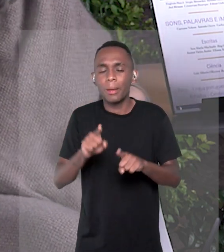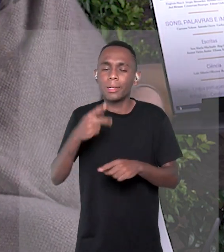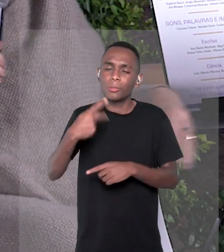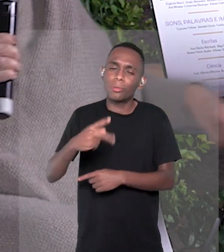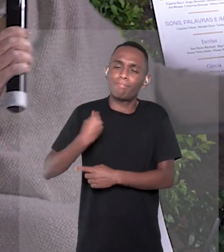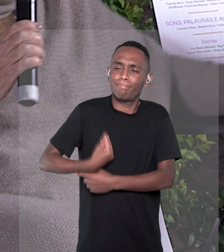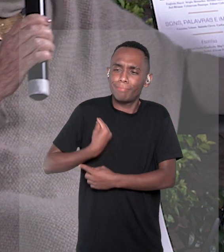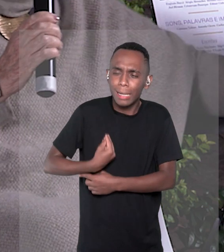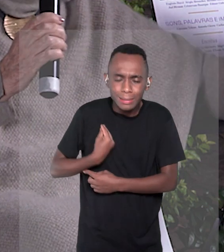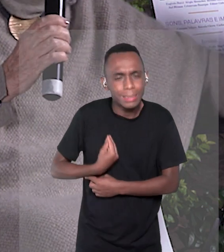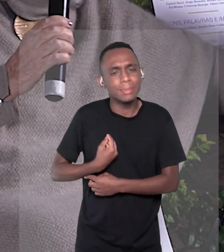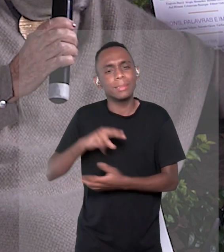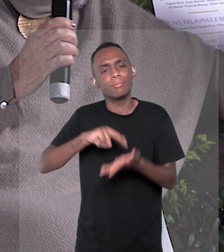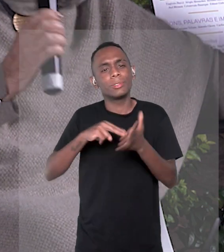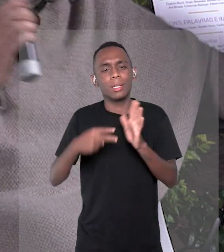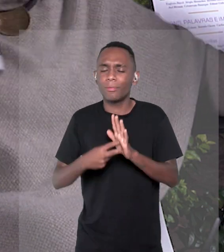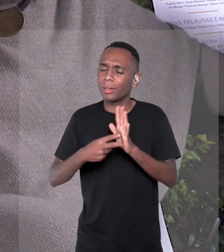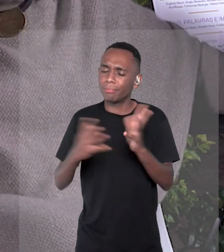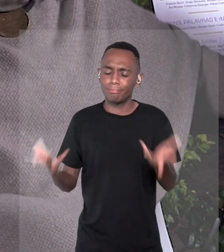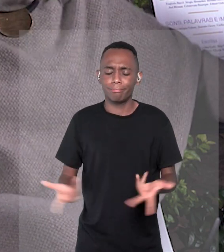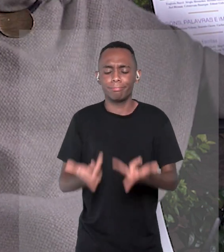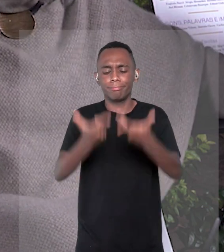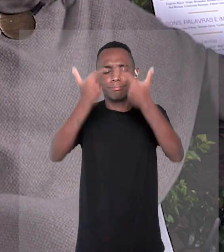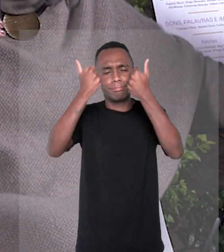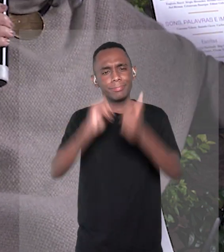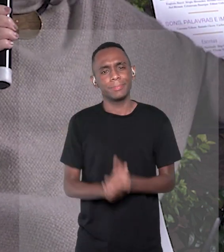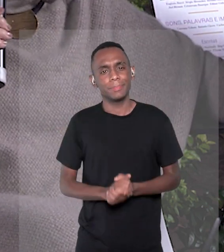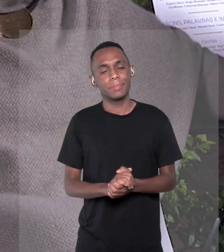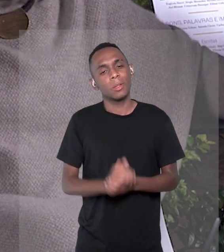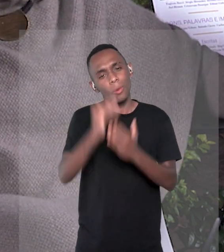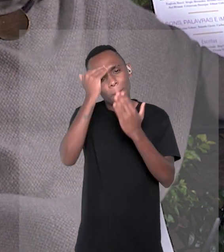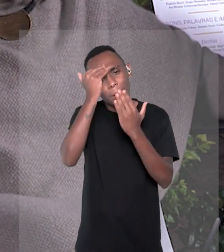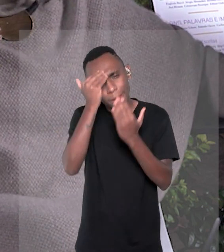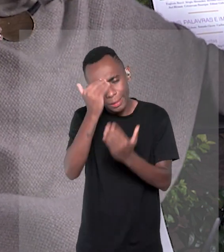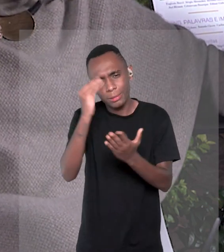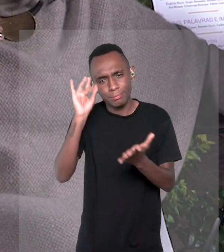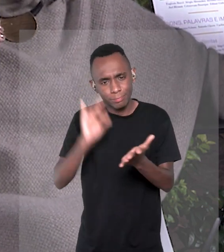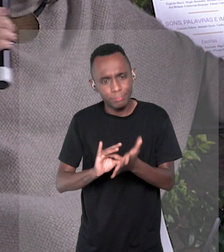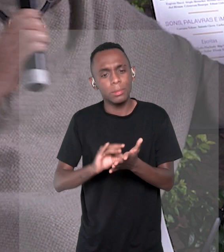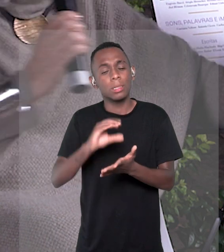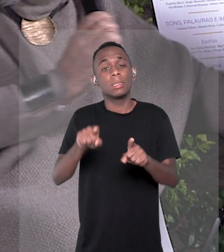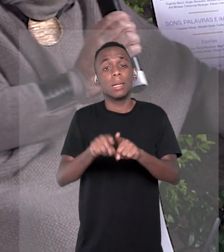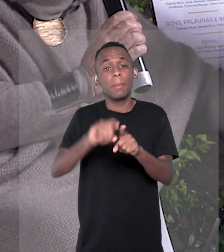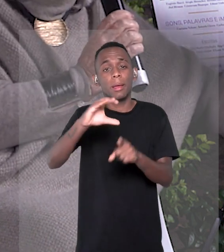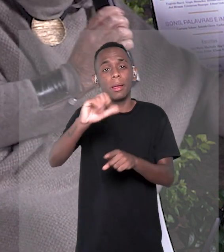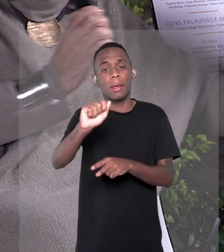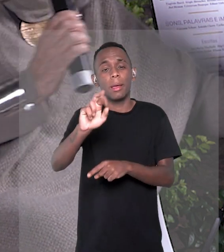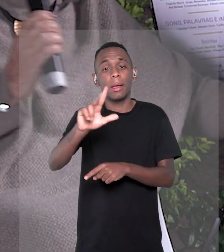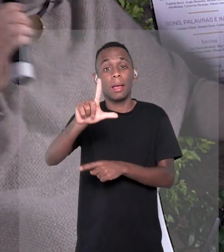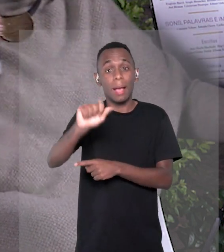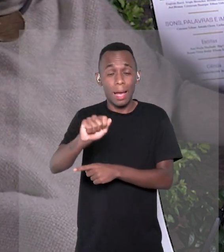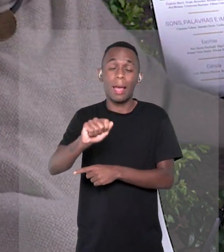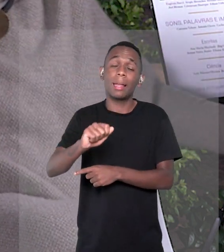Muito obrigada. Carla, minha autora preferida nesse momento, hein? É uma